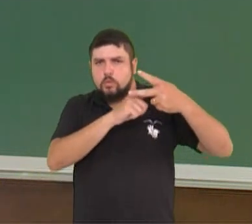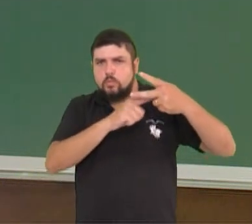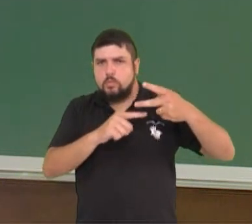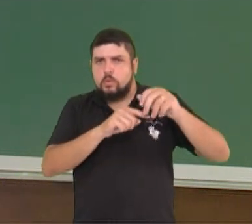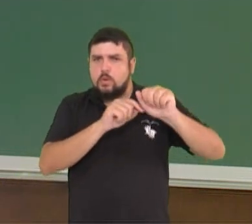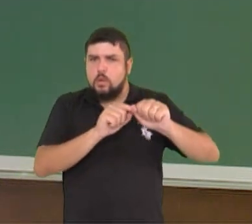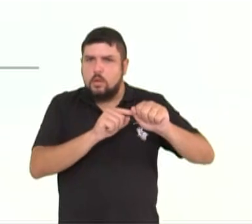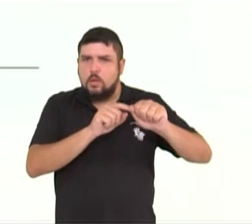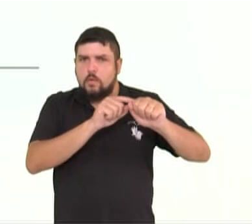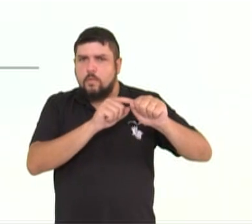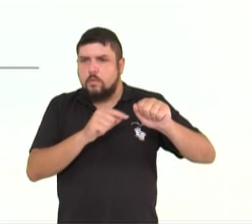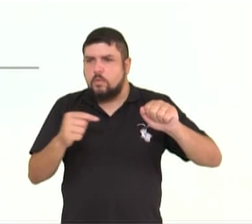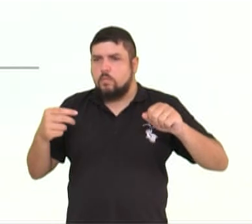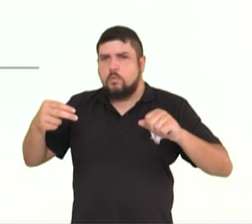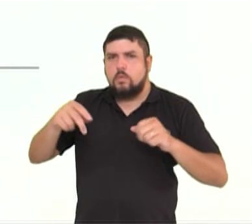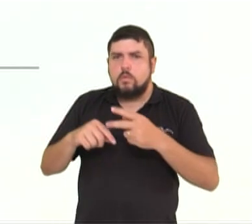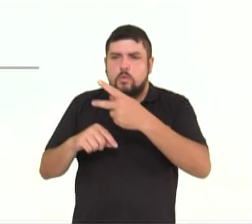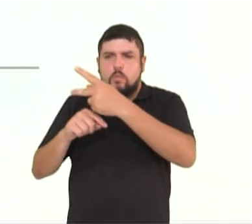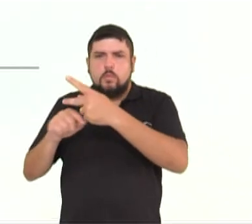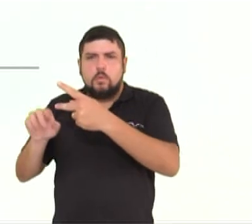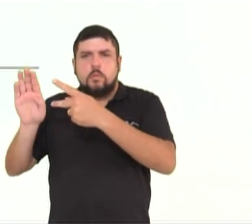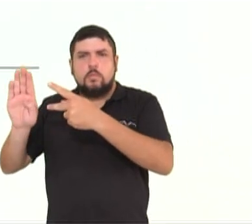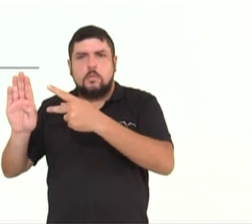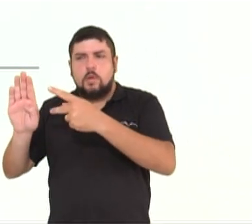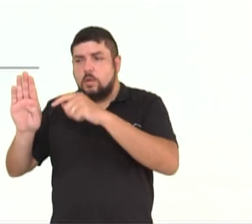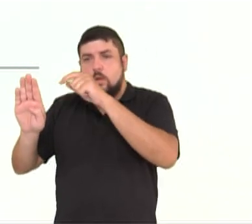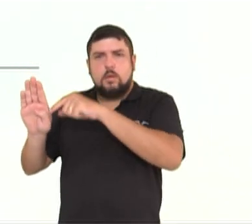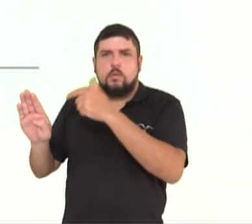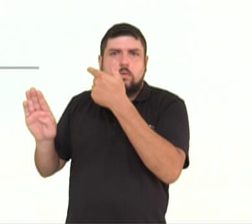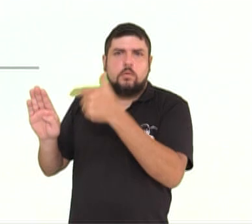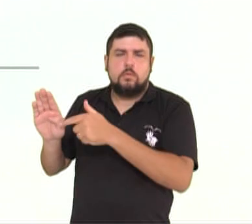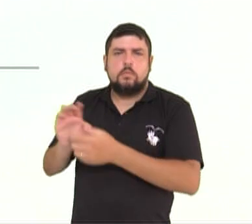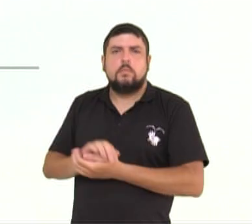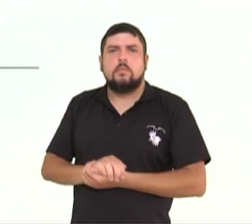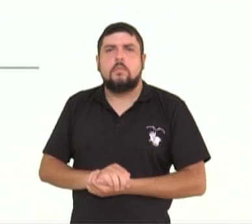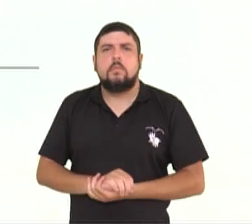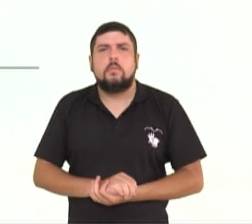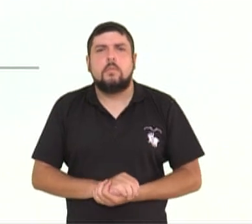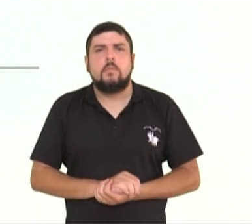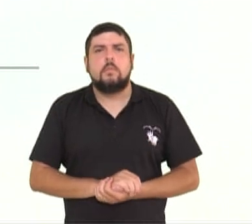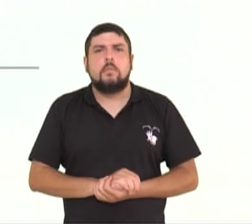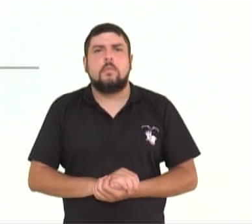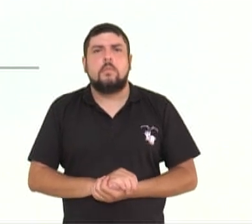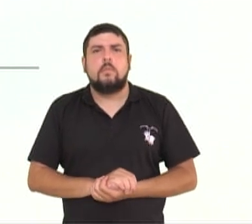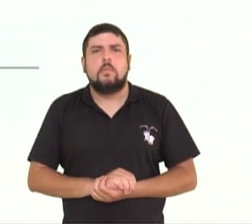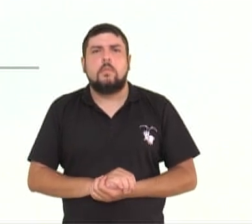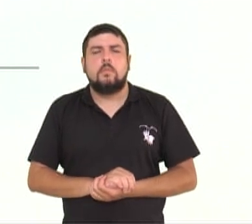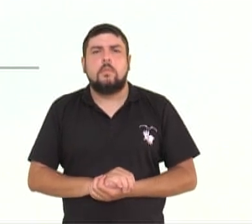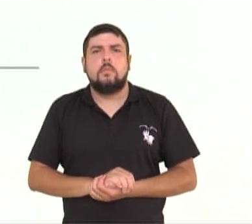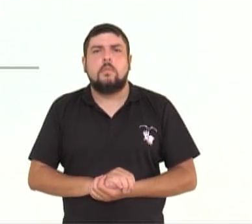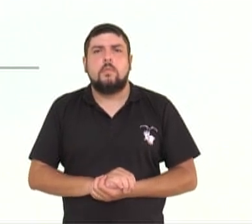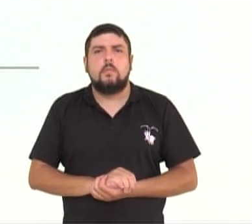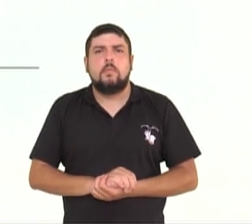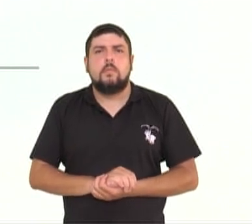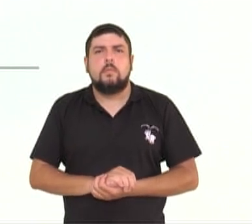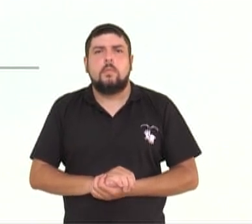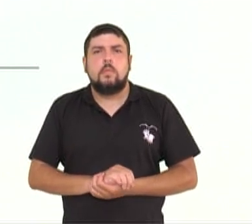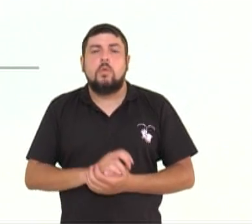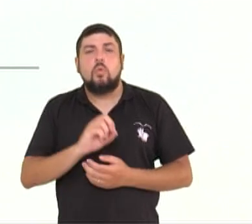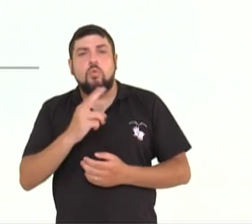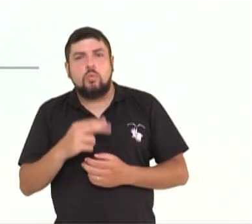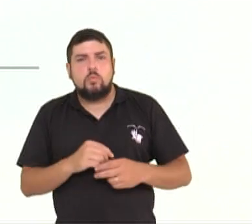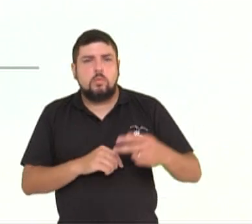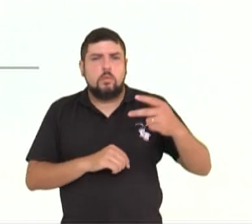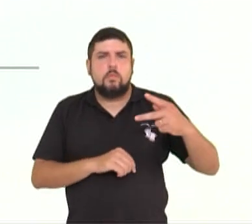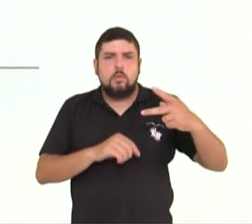No contrário, aqui na linha de baixo, nós temos maior que A e menor ou igual a B, ou seja, não inclui o A e inclui